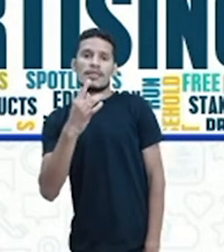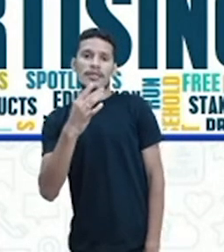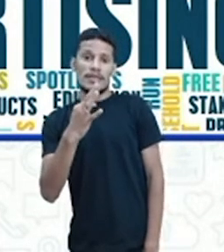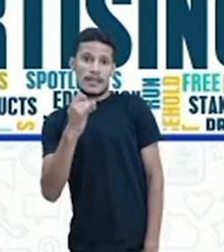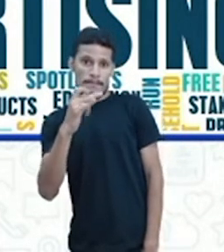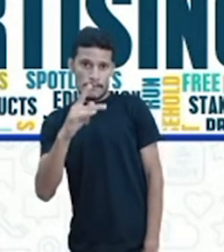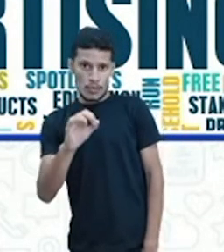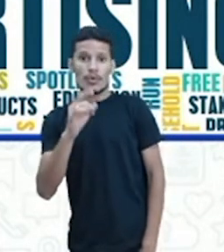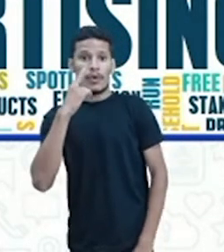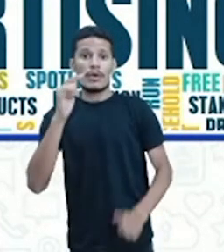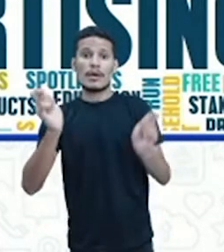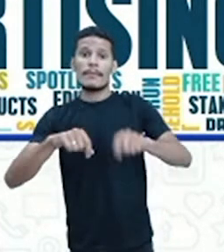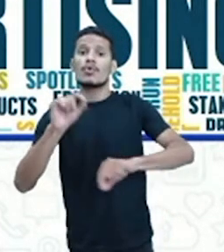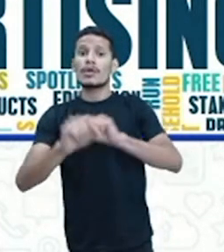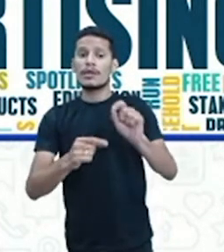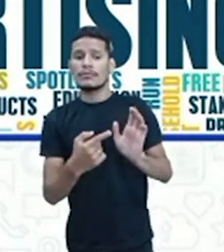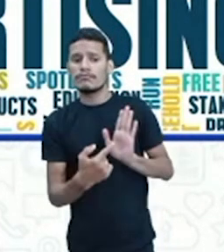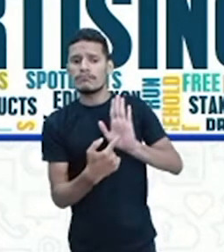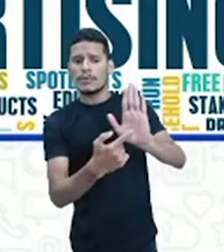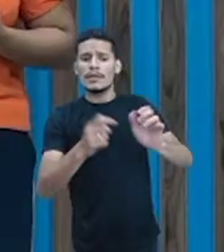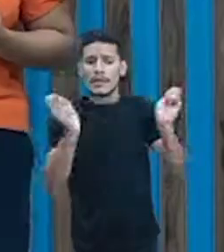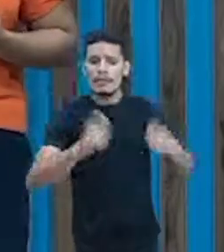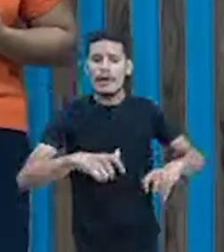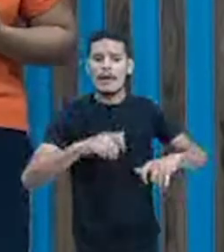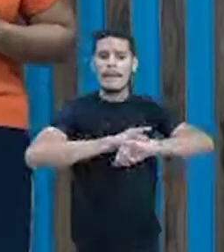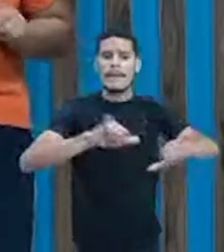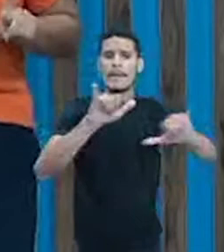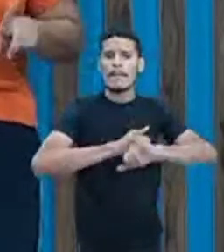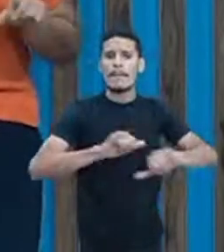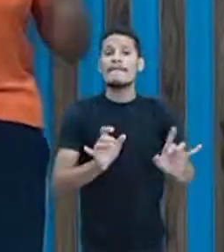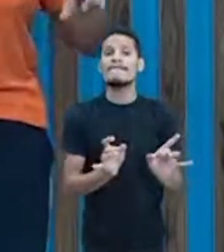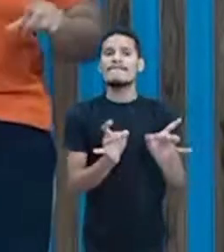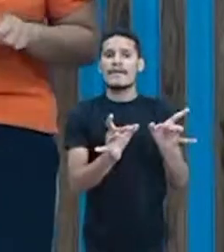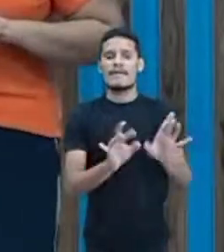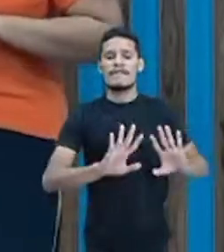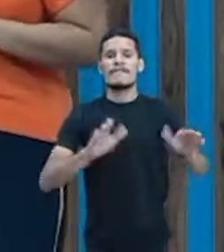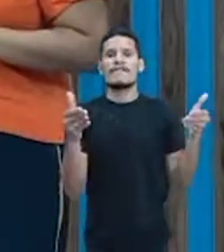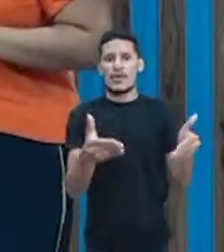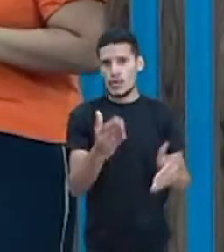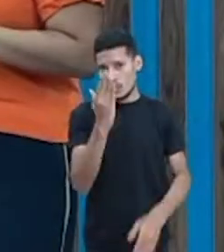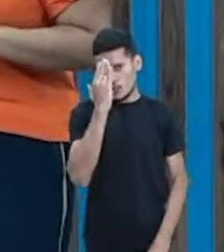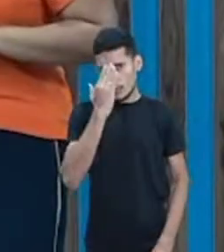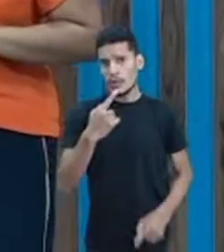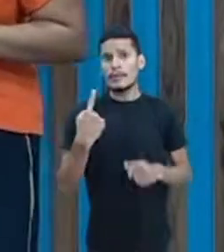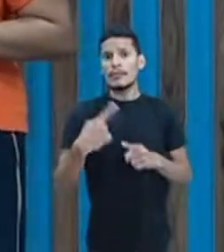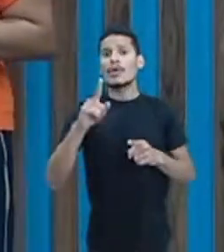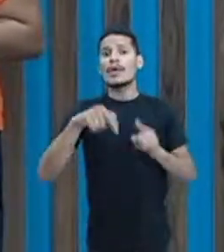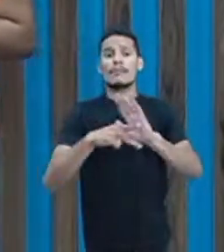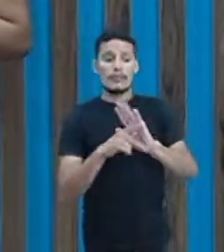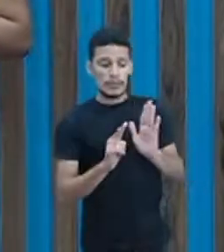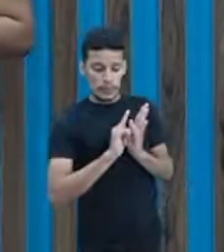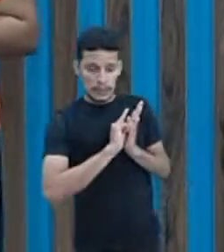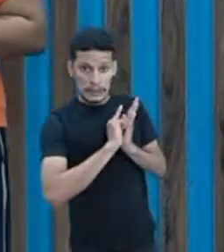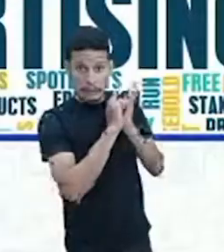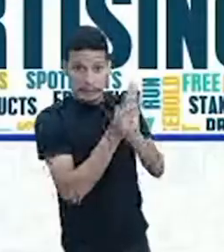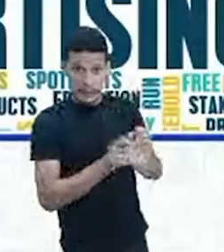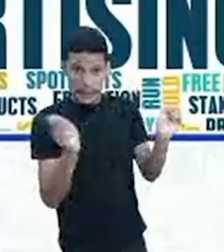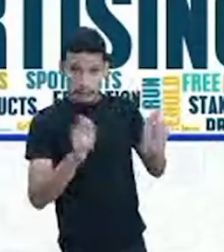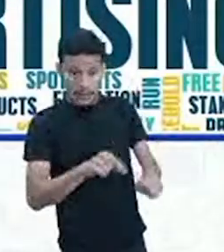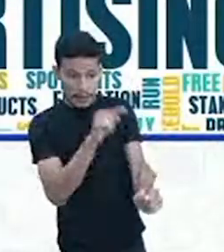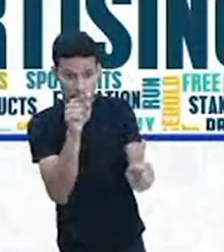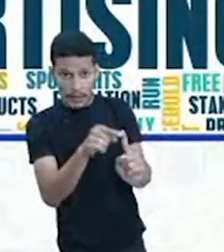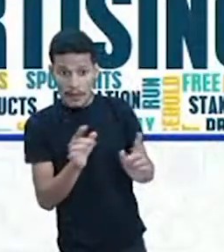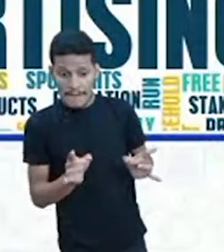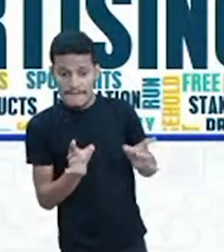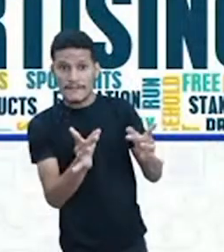usar essa ideia que ele vende para vender produtos. Certo? Por quê? Porque é um gênero que objetiva